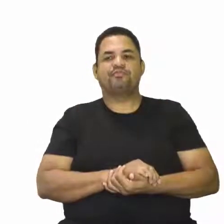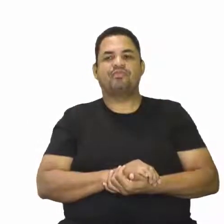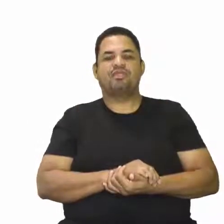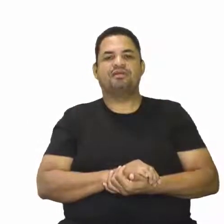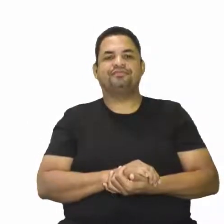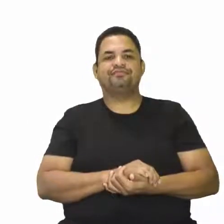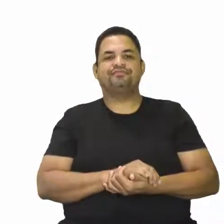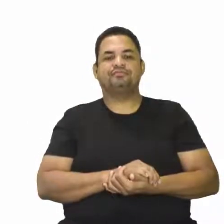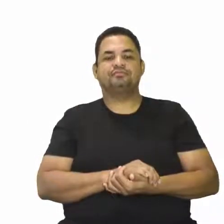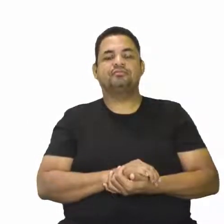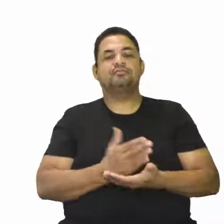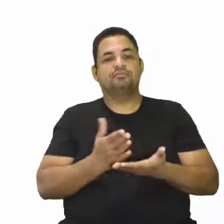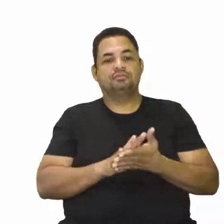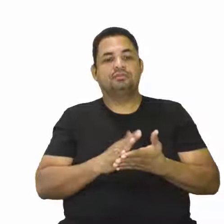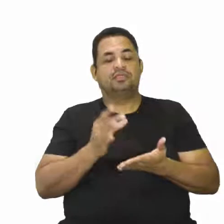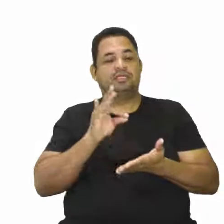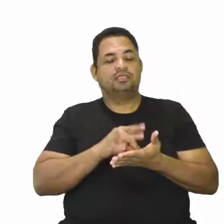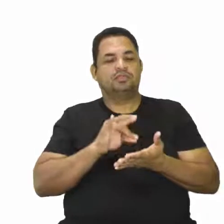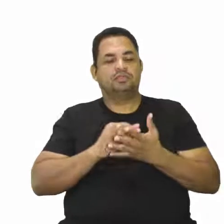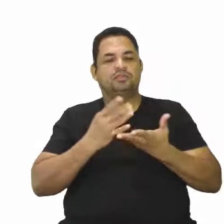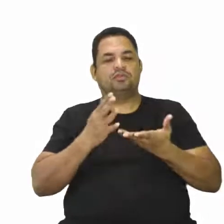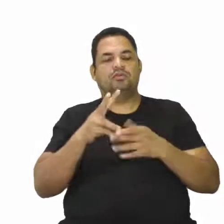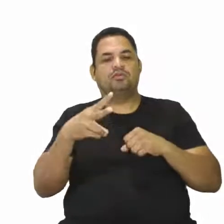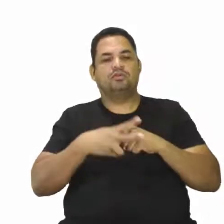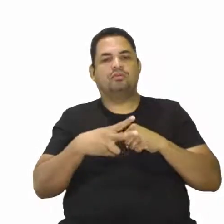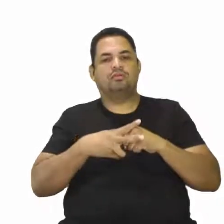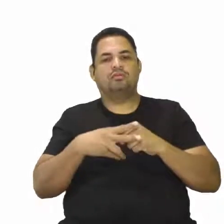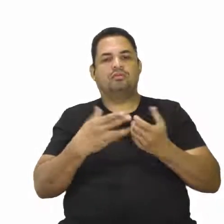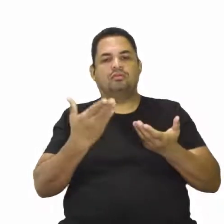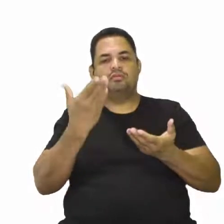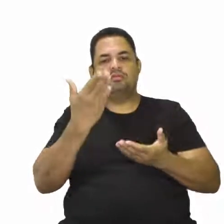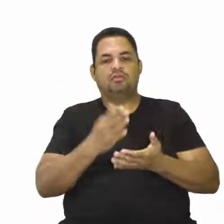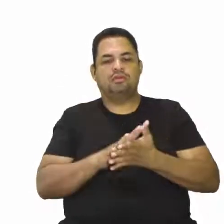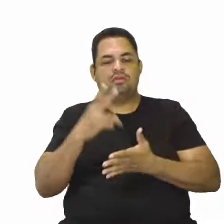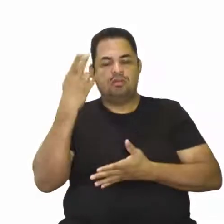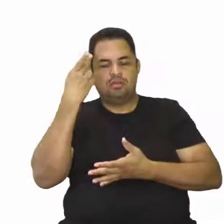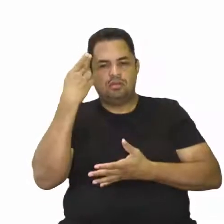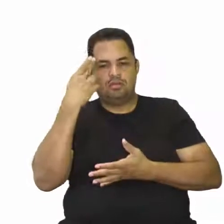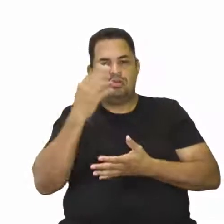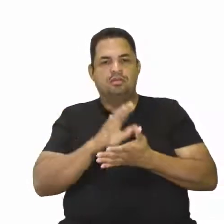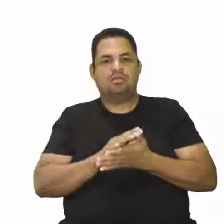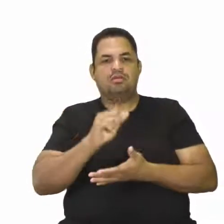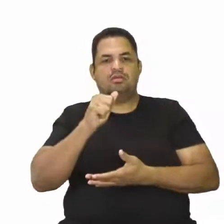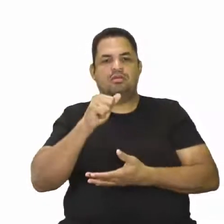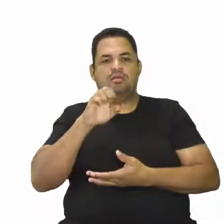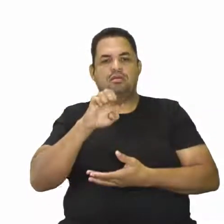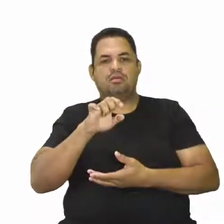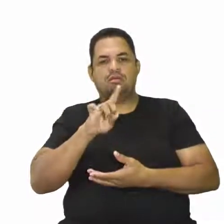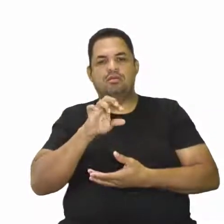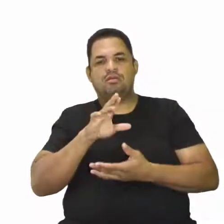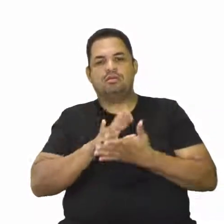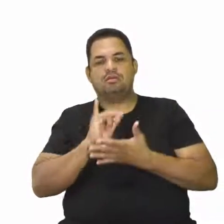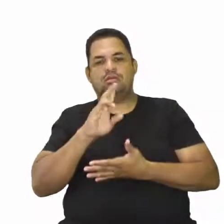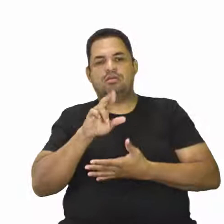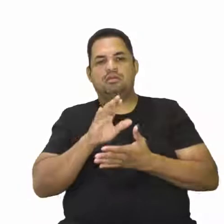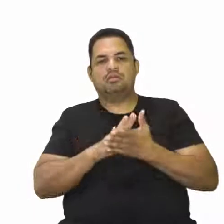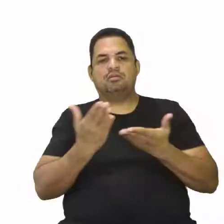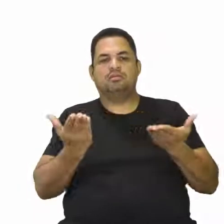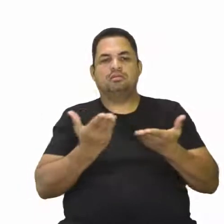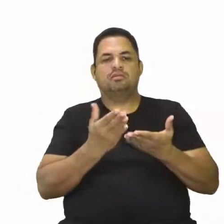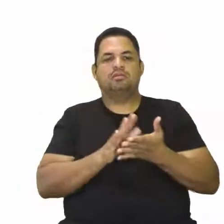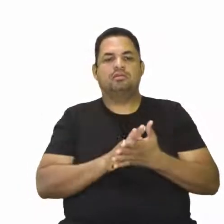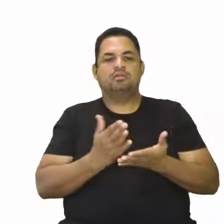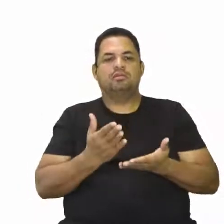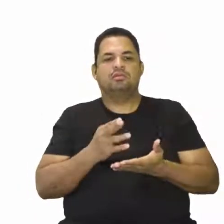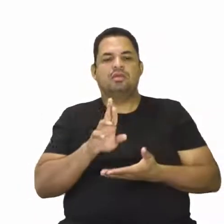que todo verbo, seja na conjugação normal, AR, ER e IR, tem a sua forma